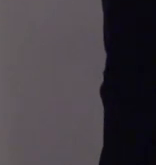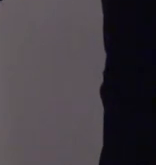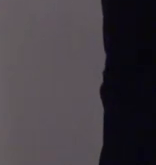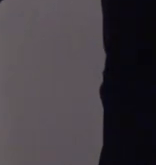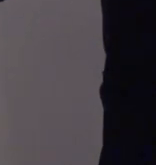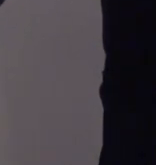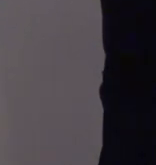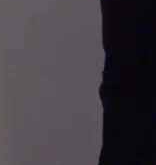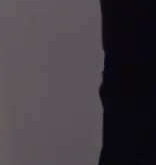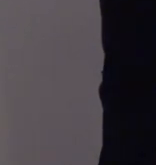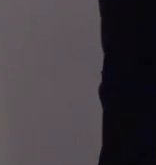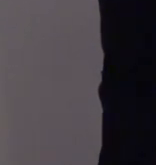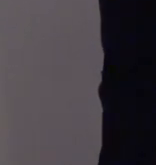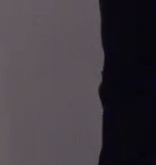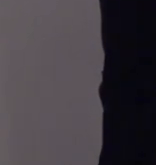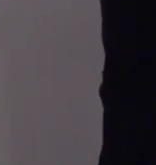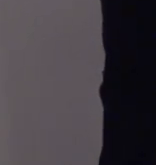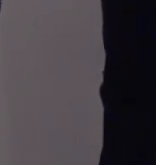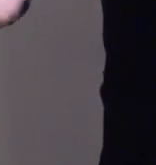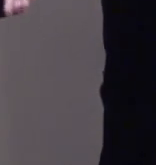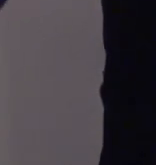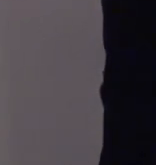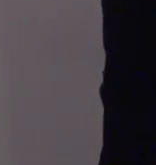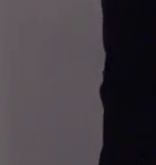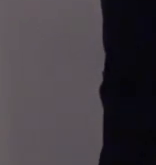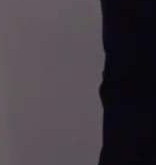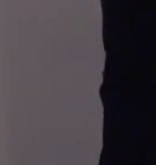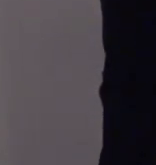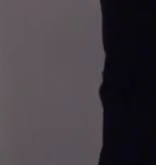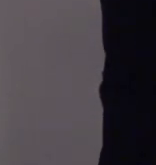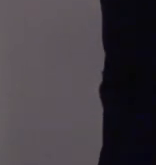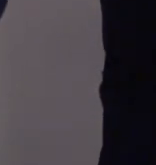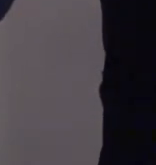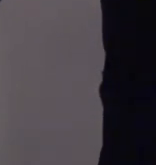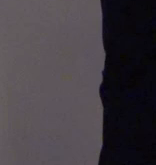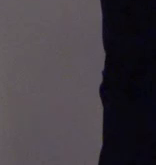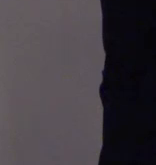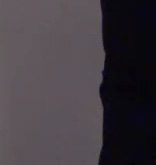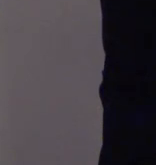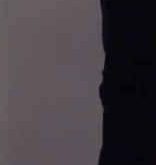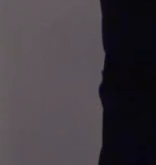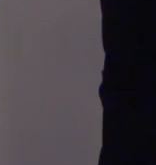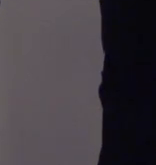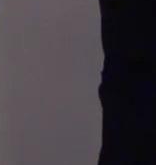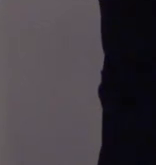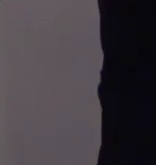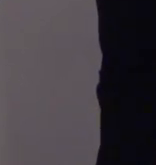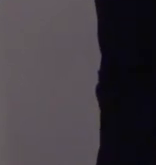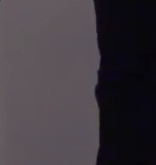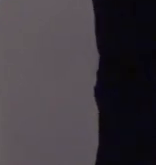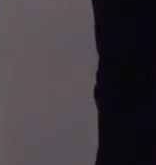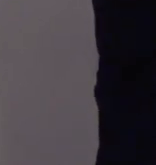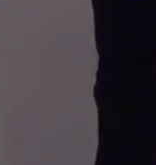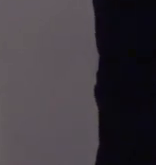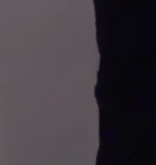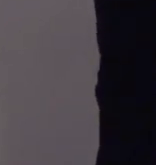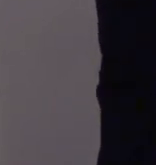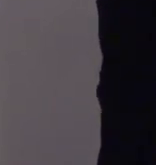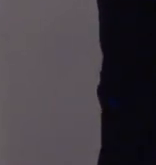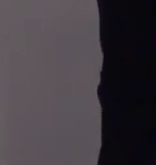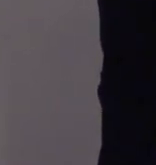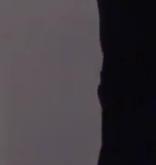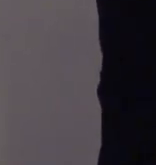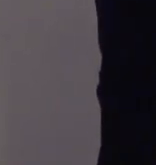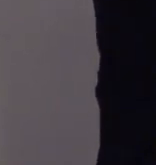encontram. Nós convidamos para fazer uso da palavra neste momento o conselheiro tutelar, senhor Gilberto